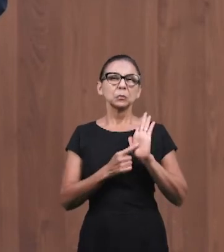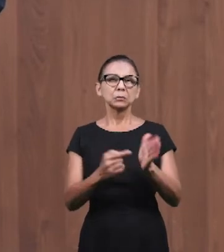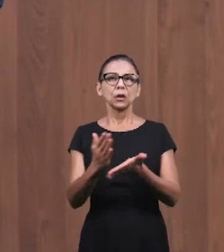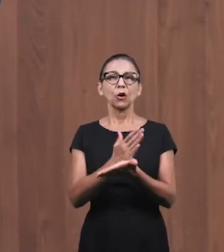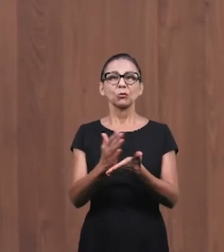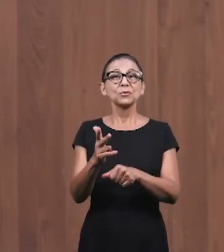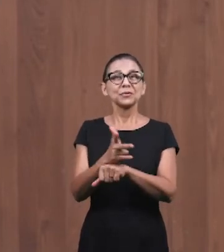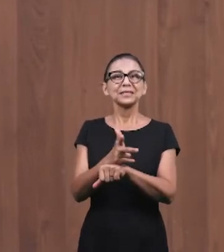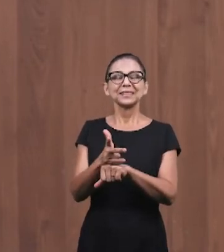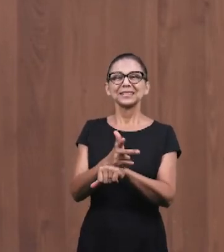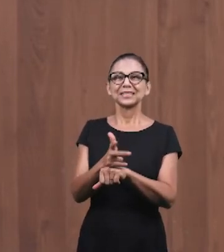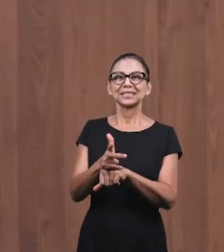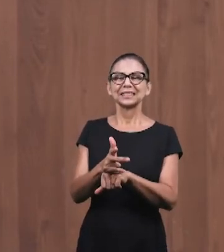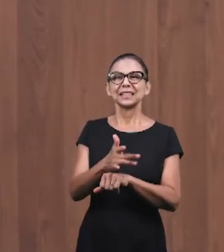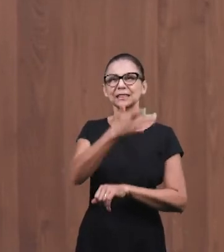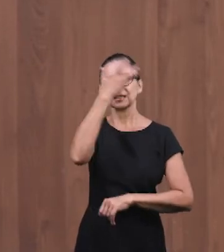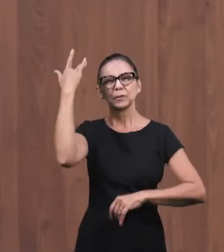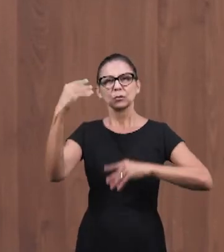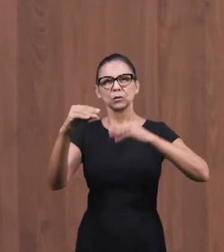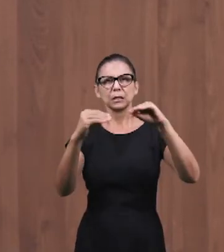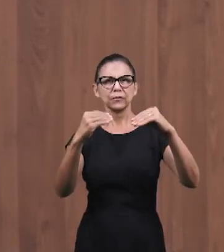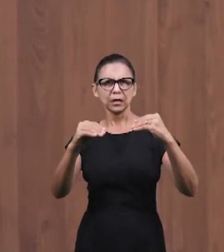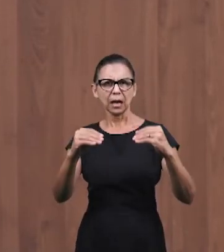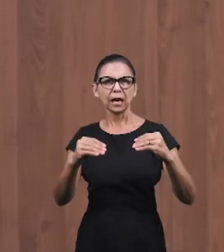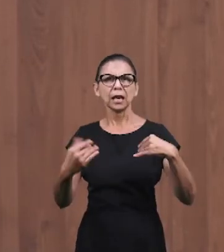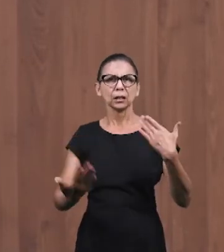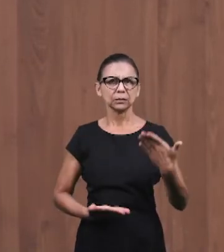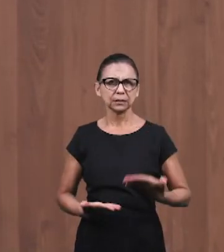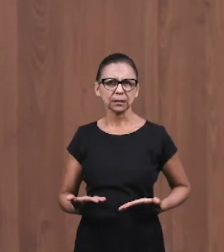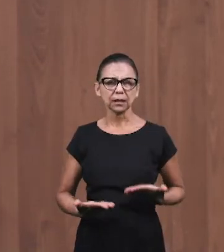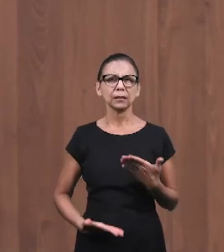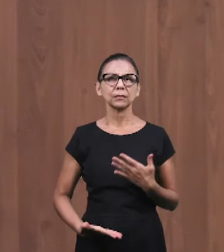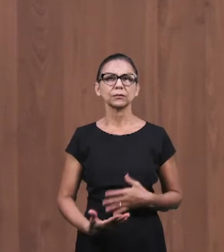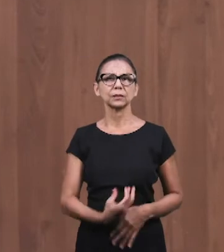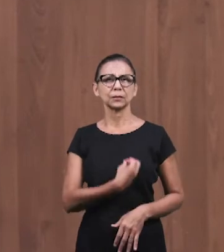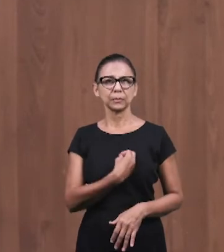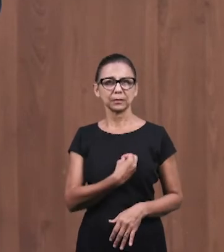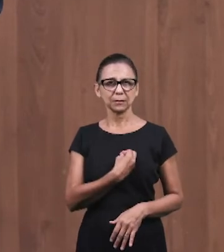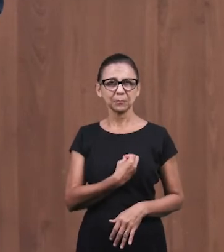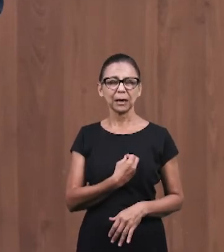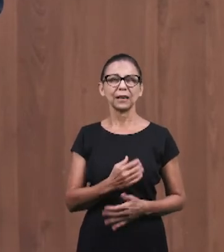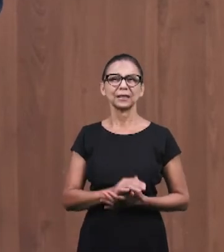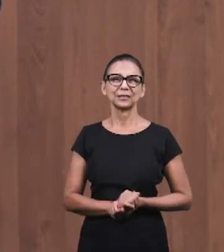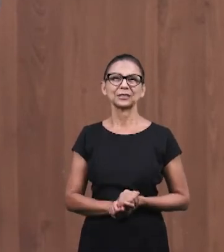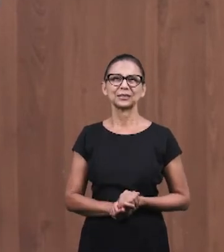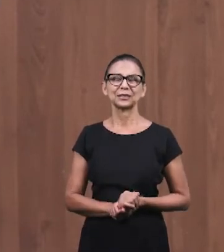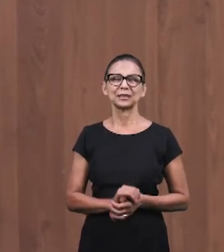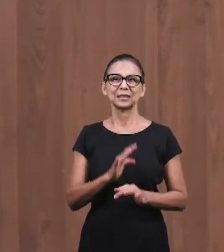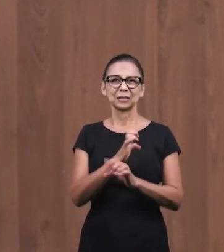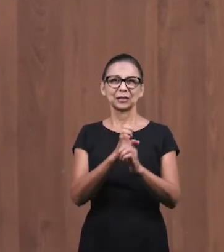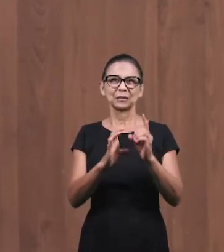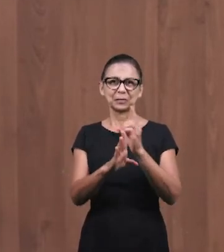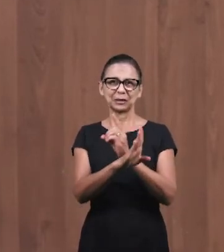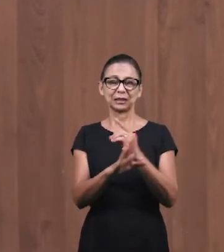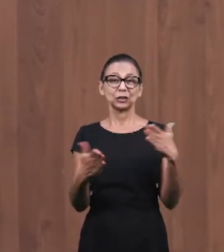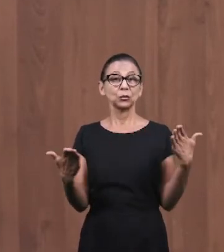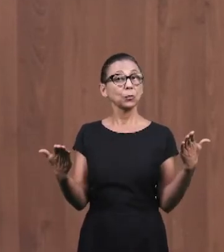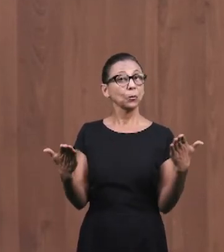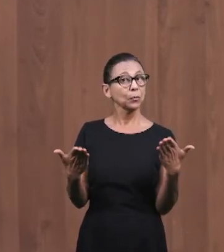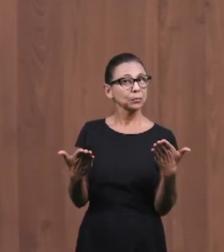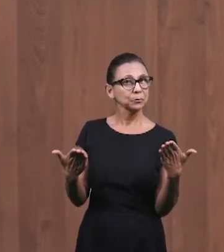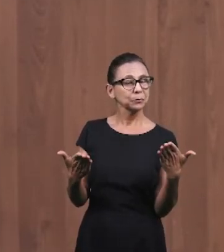alguns vídeos que foram enviados com contribuições, ou seja, participações dos nossos irmãos na Escola Bíblica Dominical